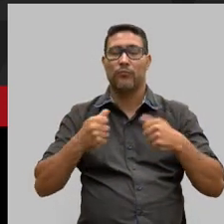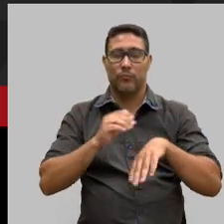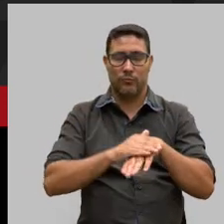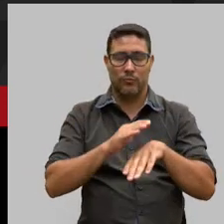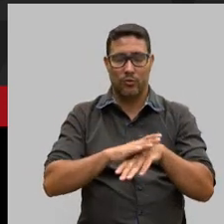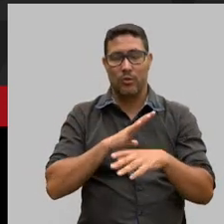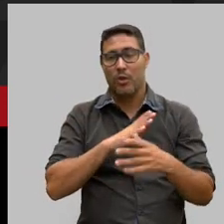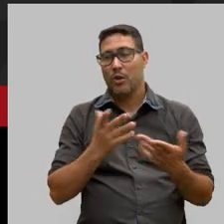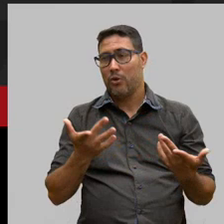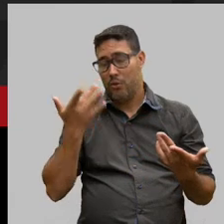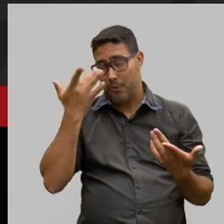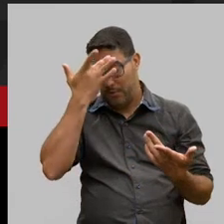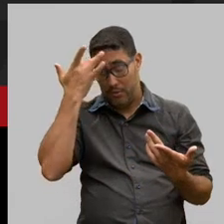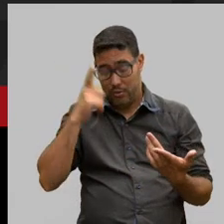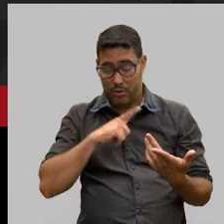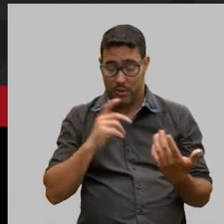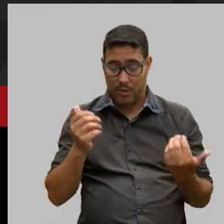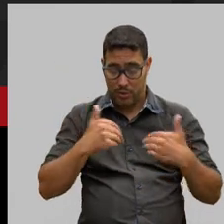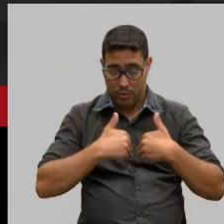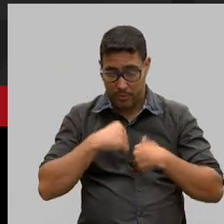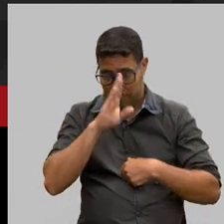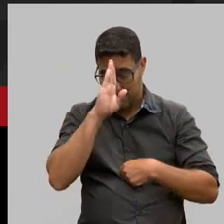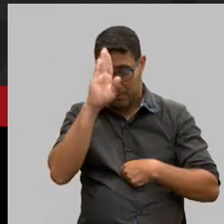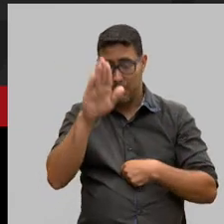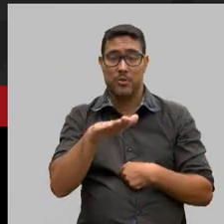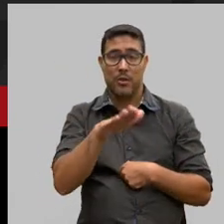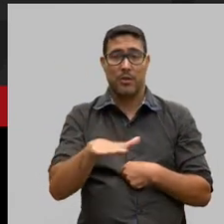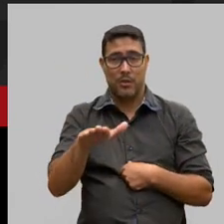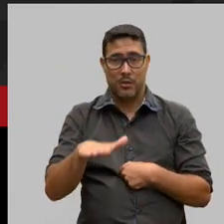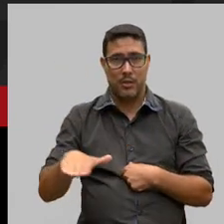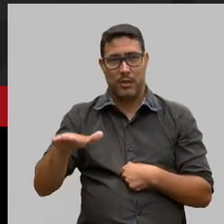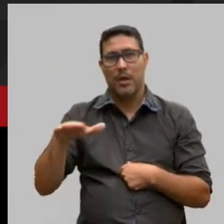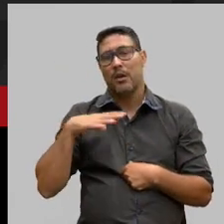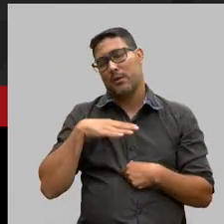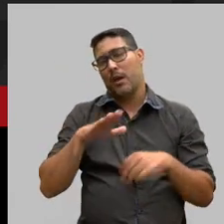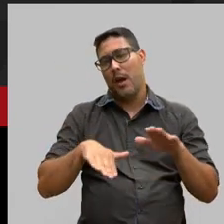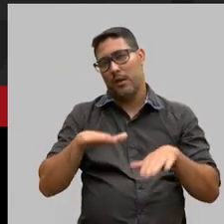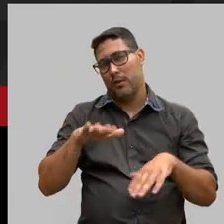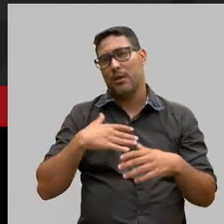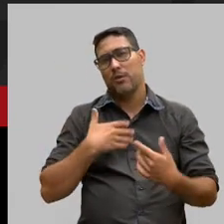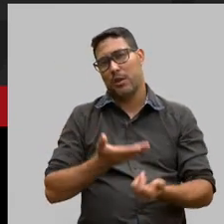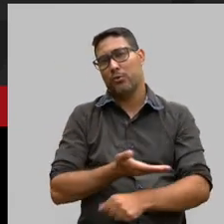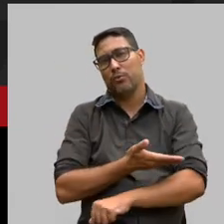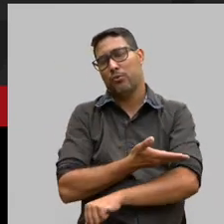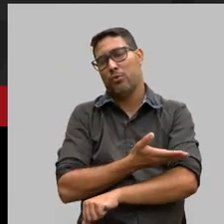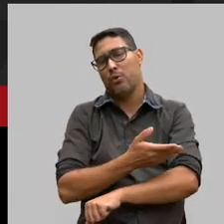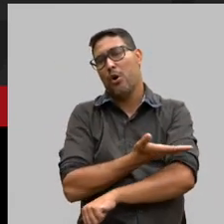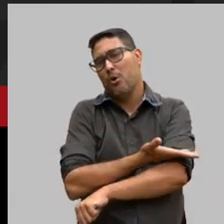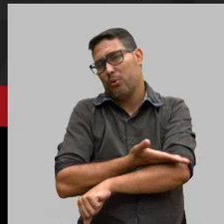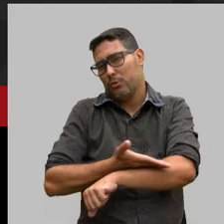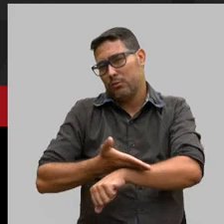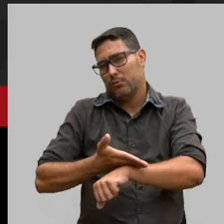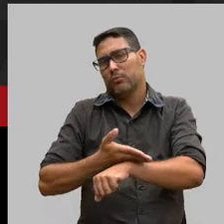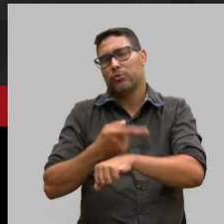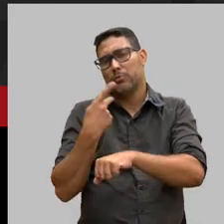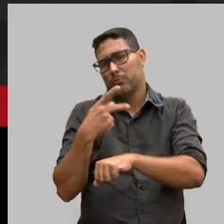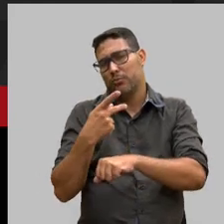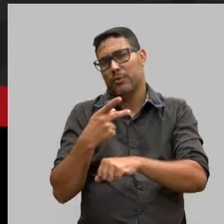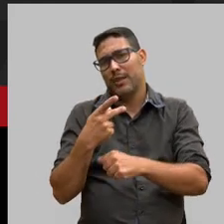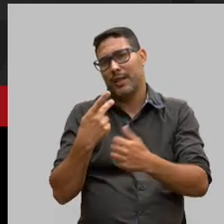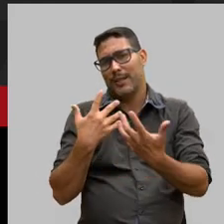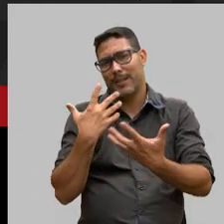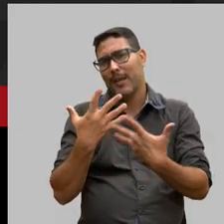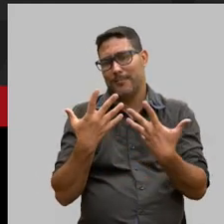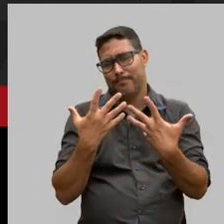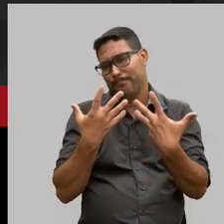né Principalmente a criança e o adolescente que a questão comportamental eh é tão pesa tanto